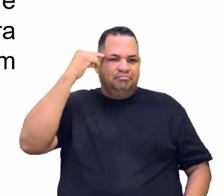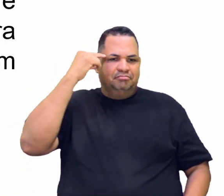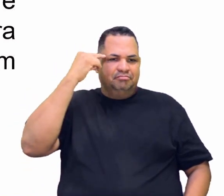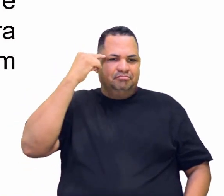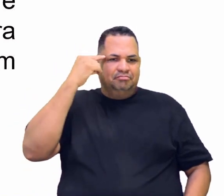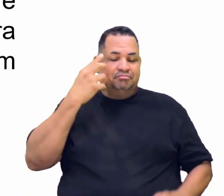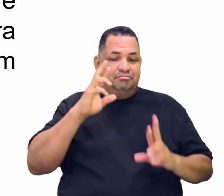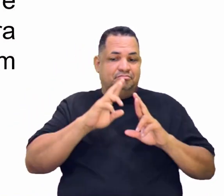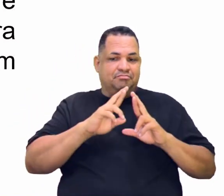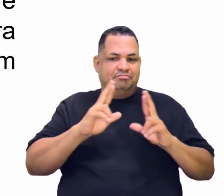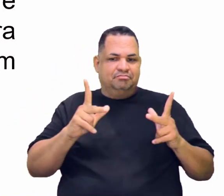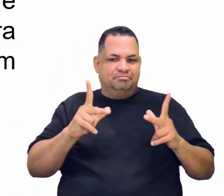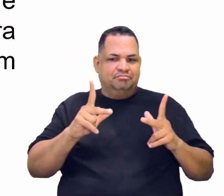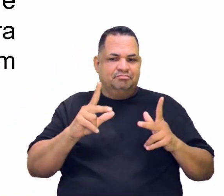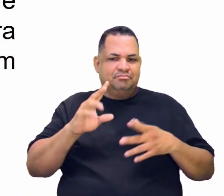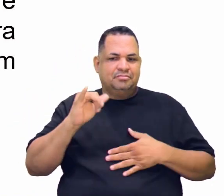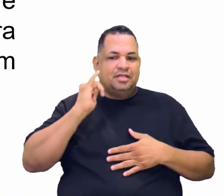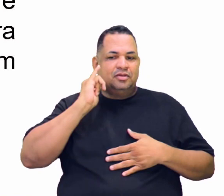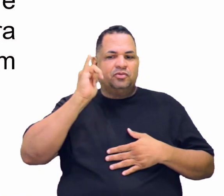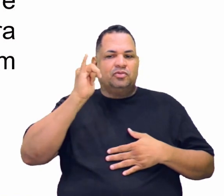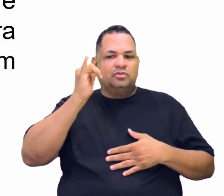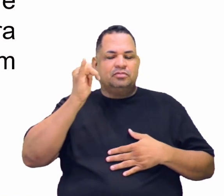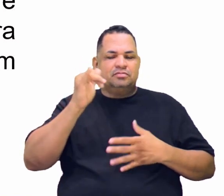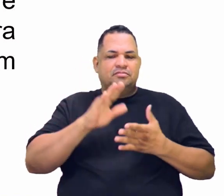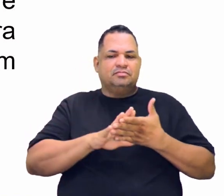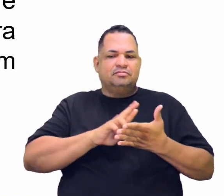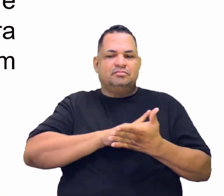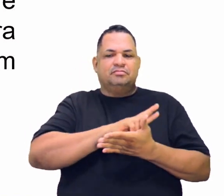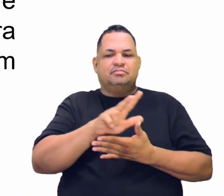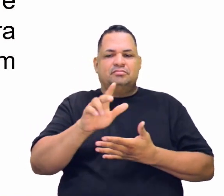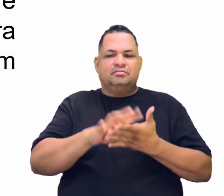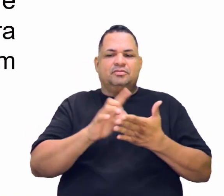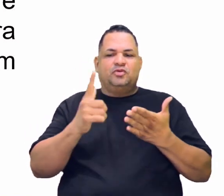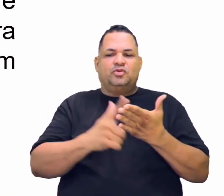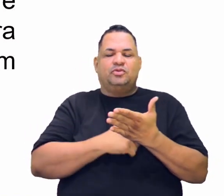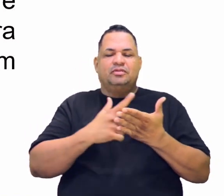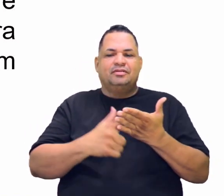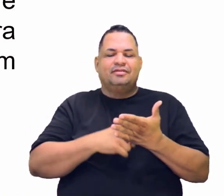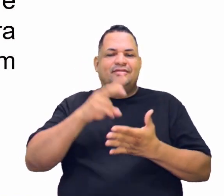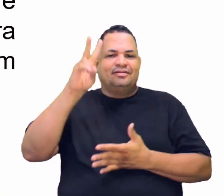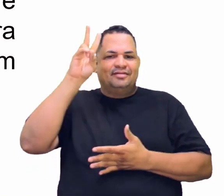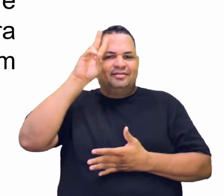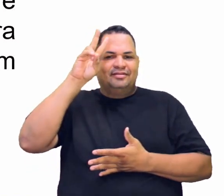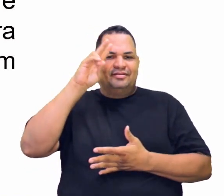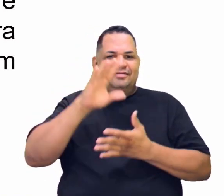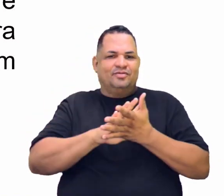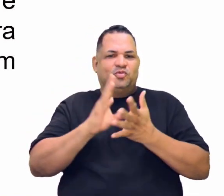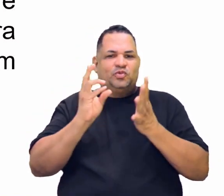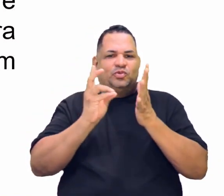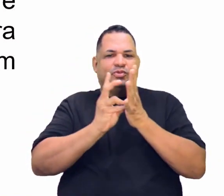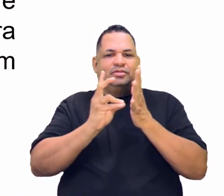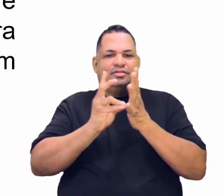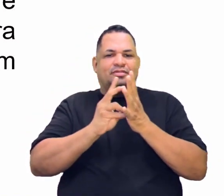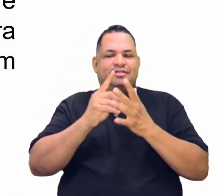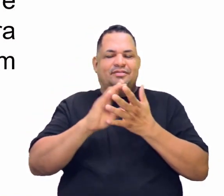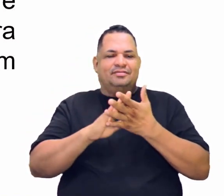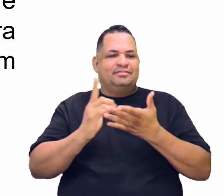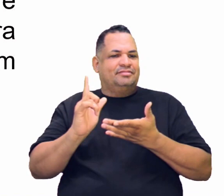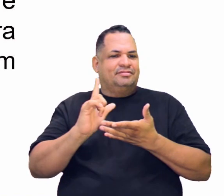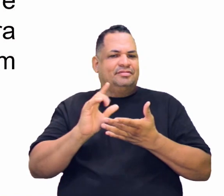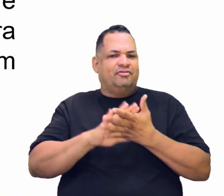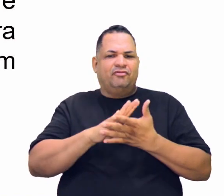Ao contrário do que contam muitos dos livros de história, os índios Mura não